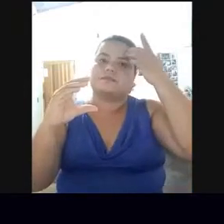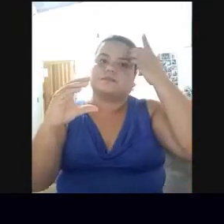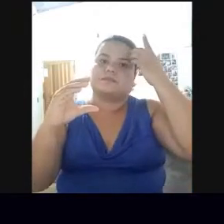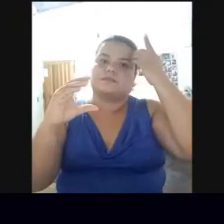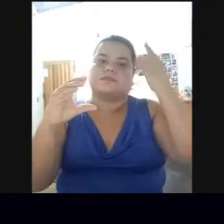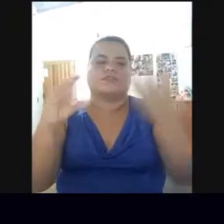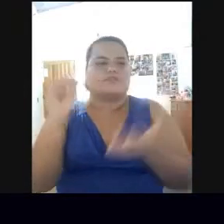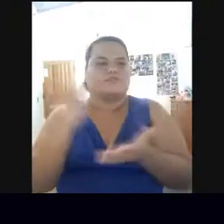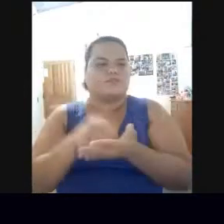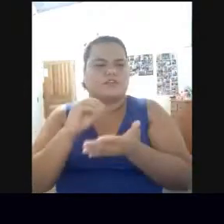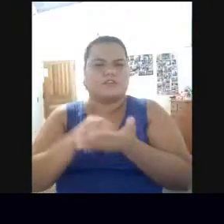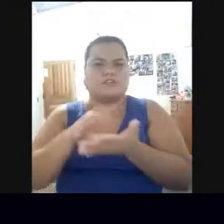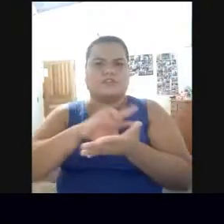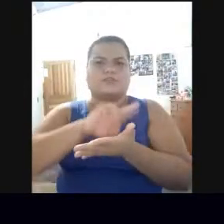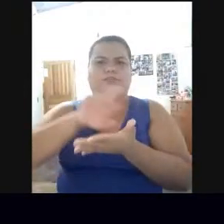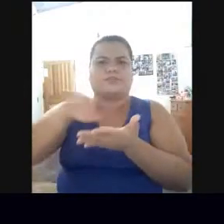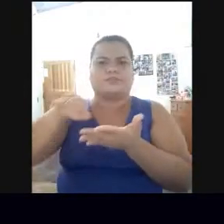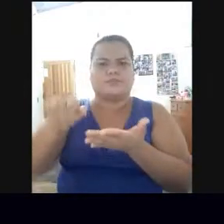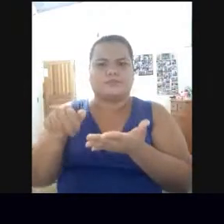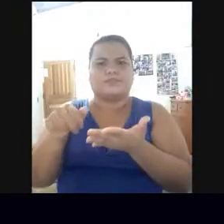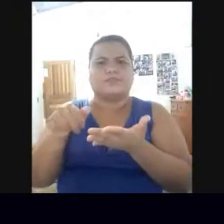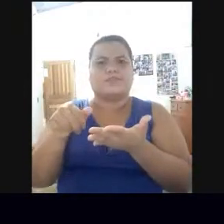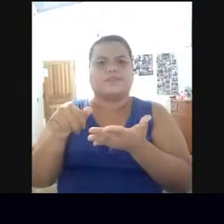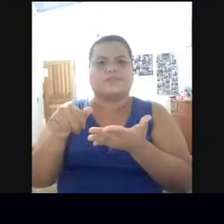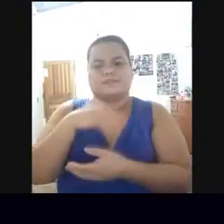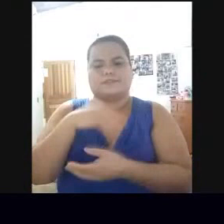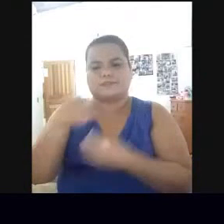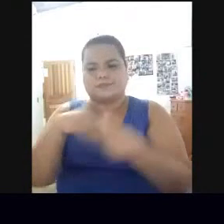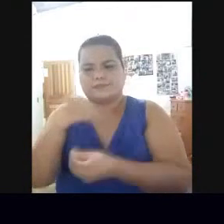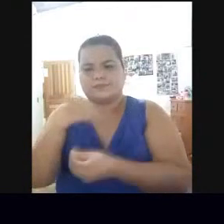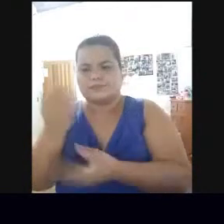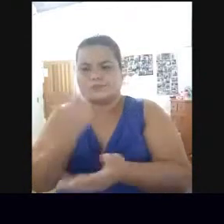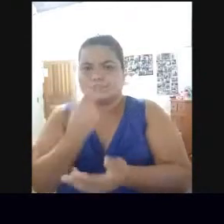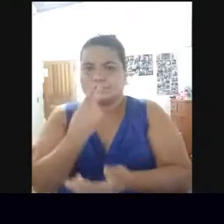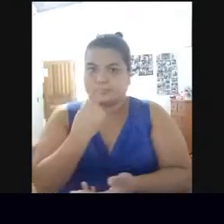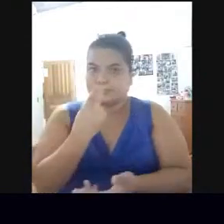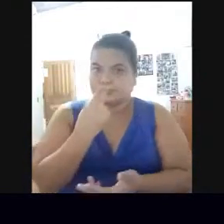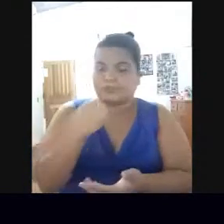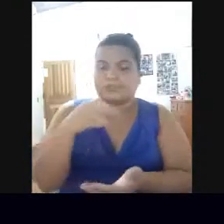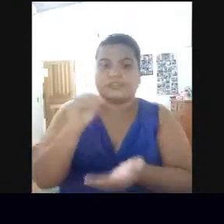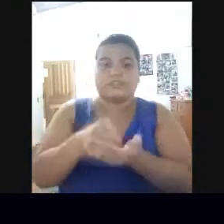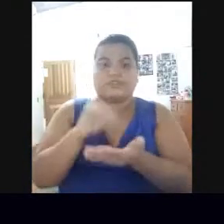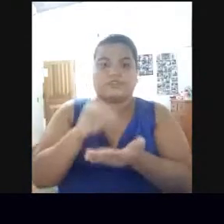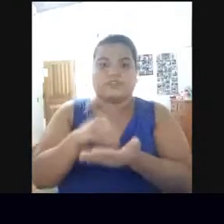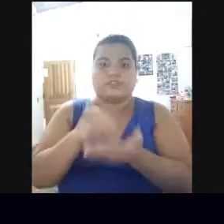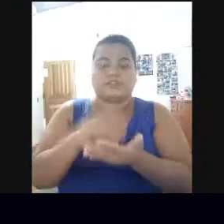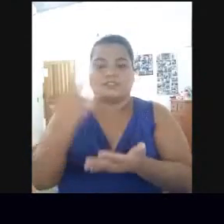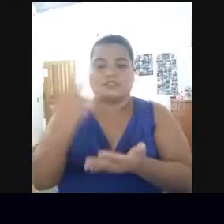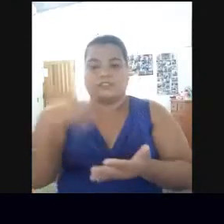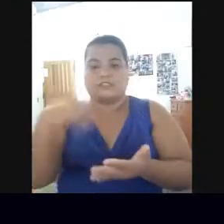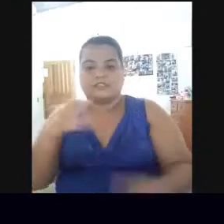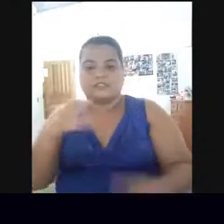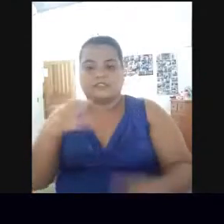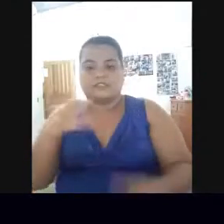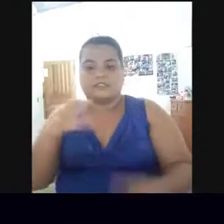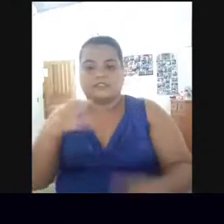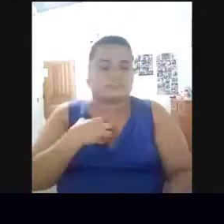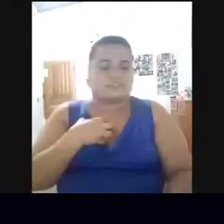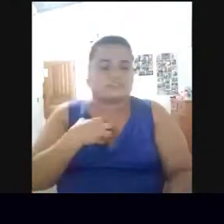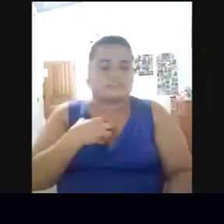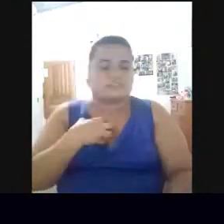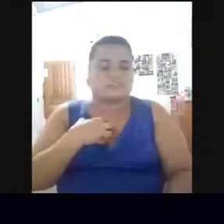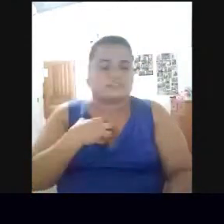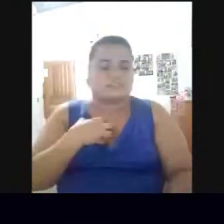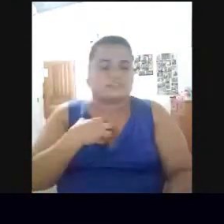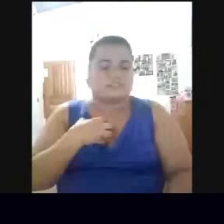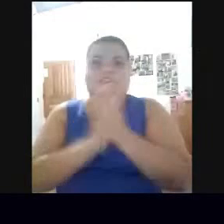casiomorfina, gluteomorfina, então são substâncias que a criança ela fica dependente, não só a glúten, sem glúten, sem caseína. Dietas onde a gente tem